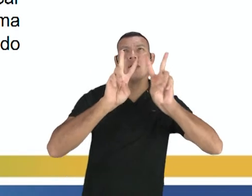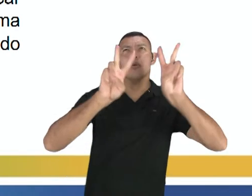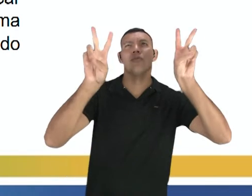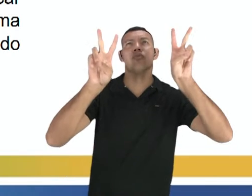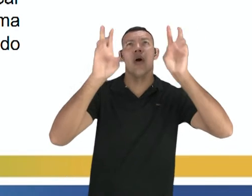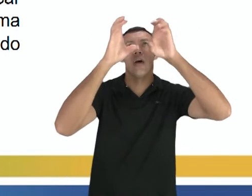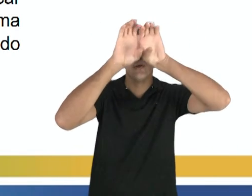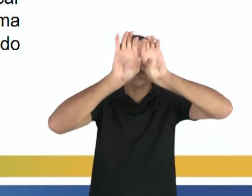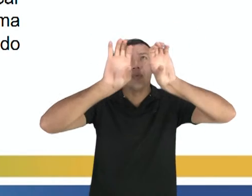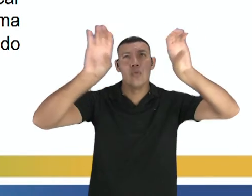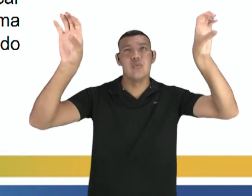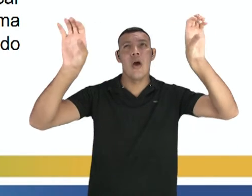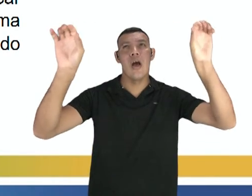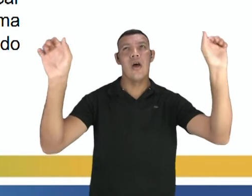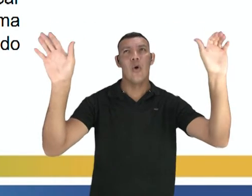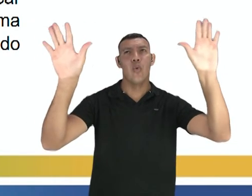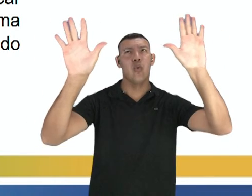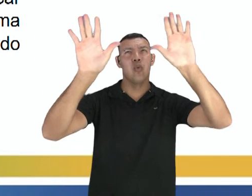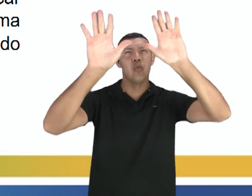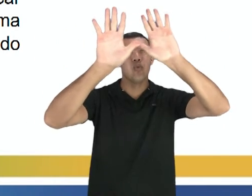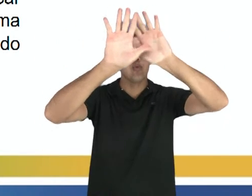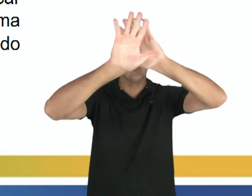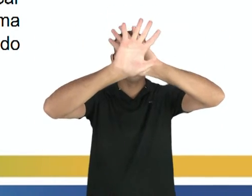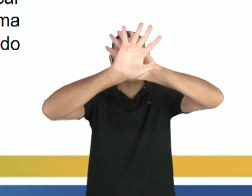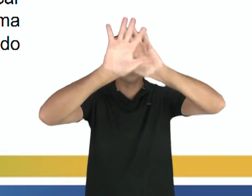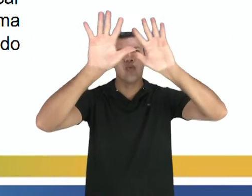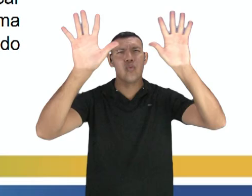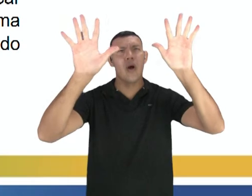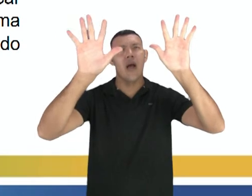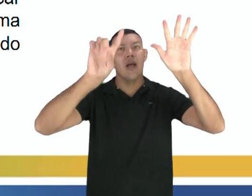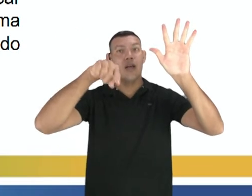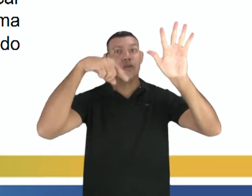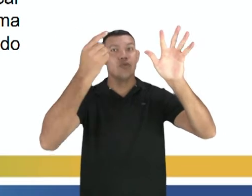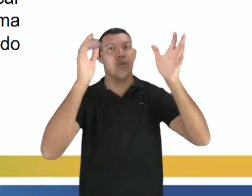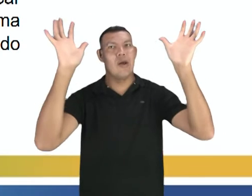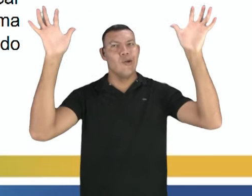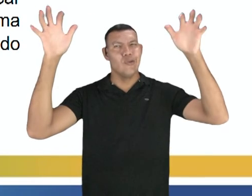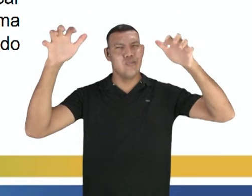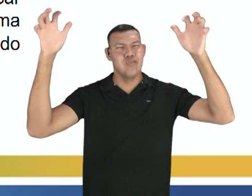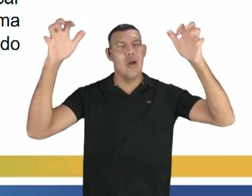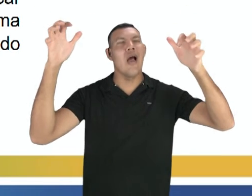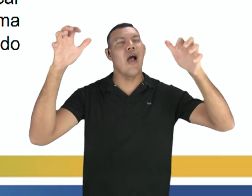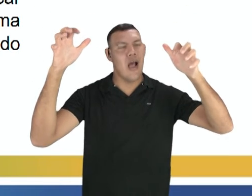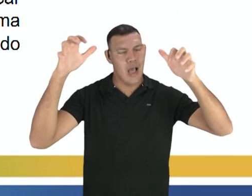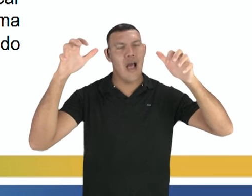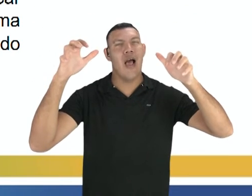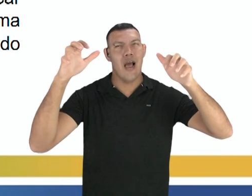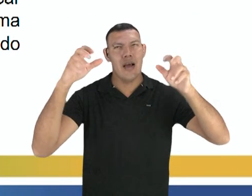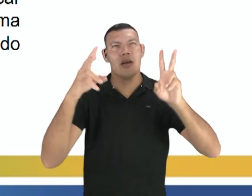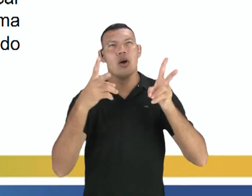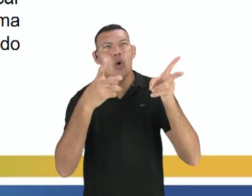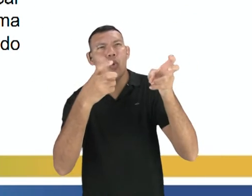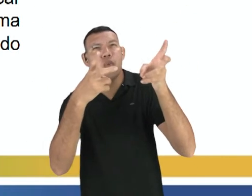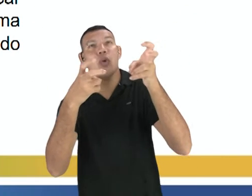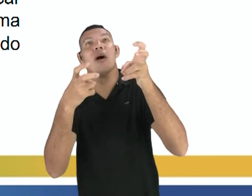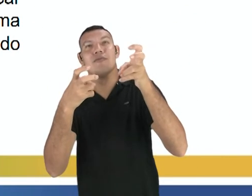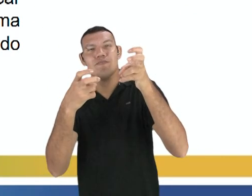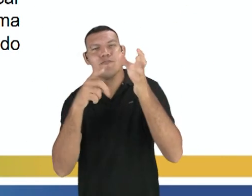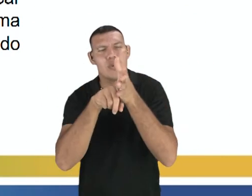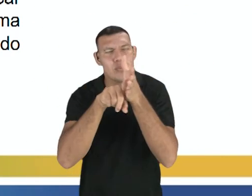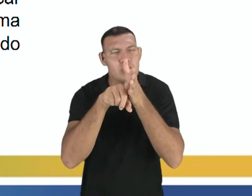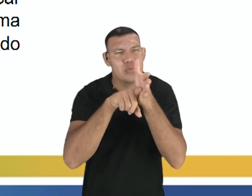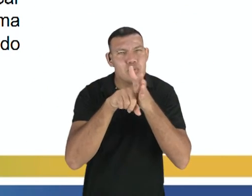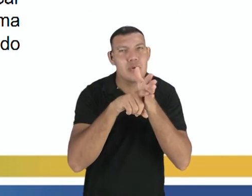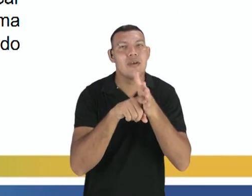ao observar o céu e o céu estava nublado, elas falavam que iria chover. De tanto que ouviram isso, os cientistas fizeram estudos